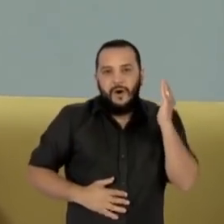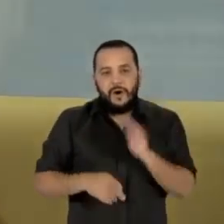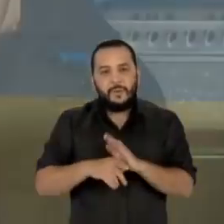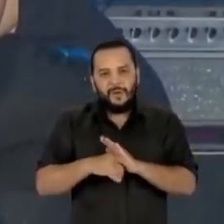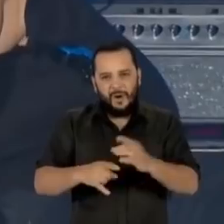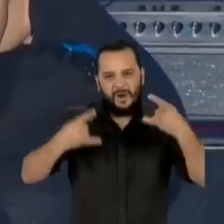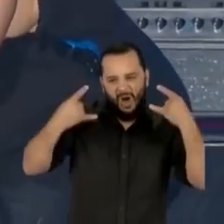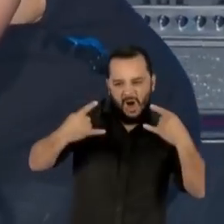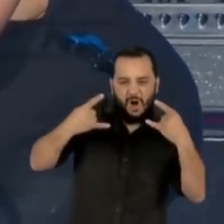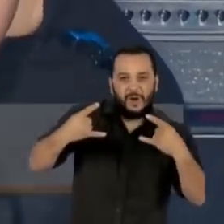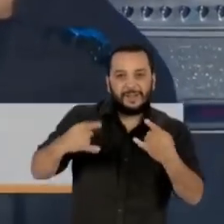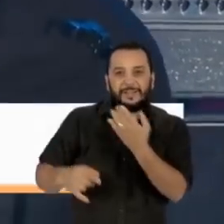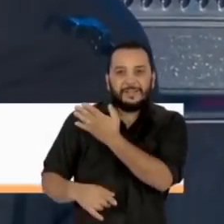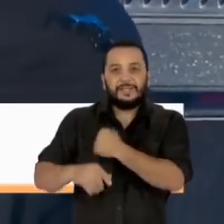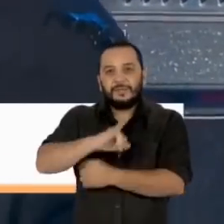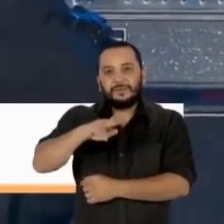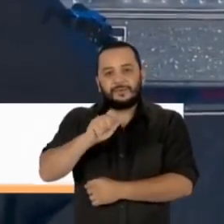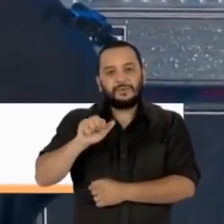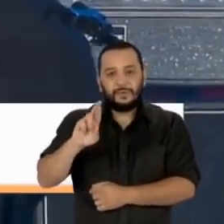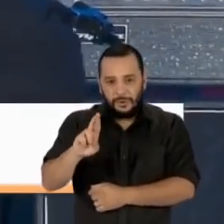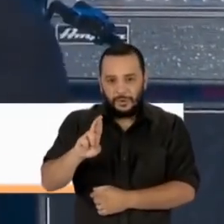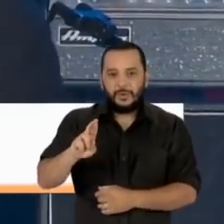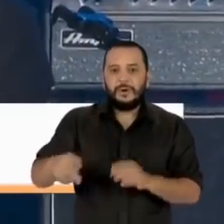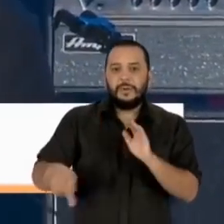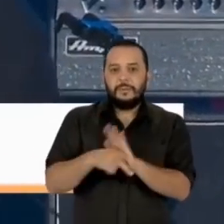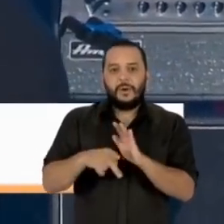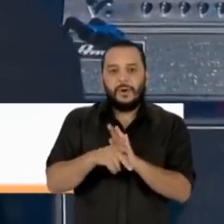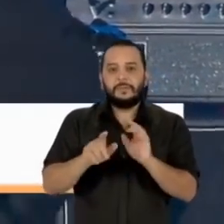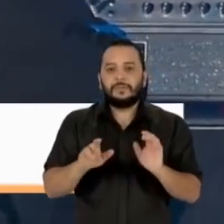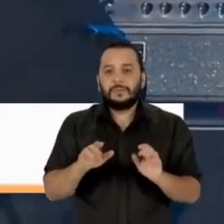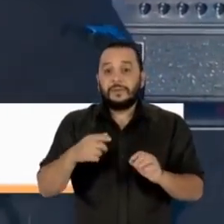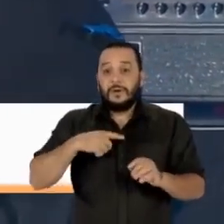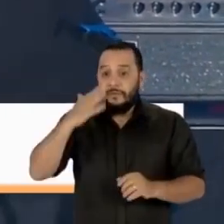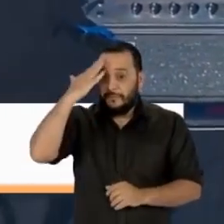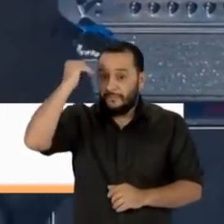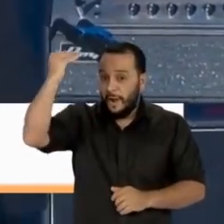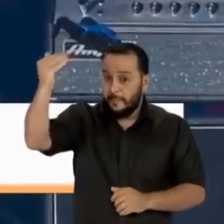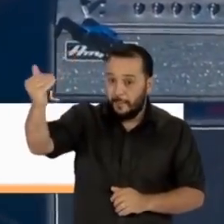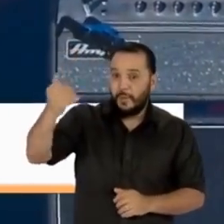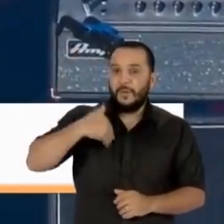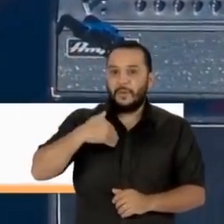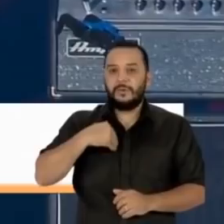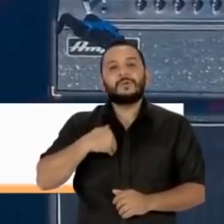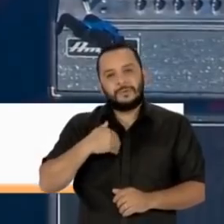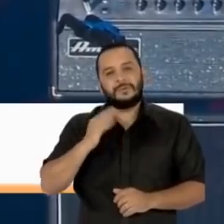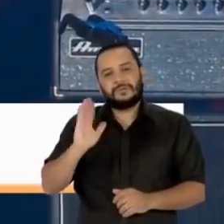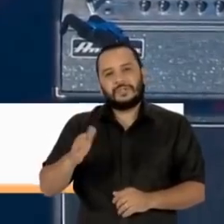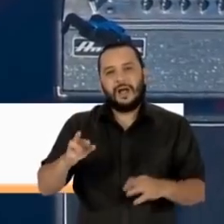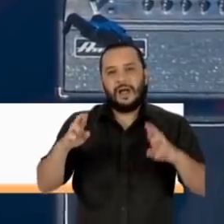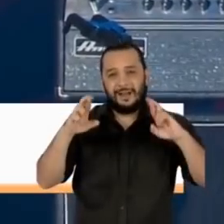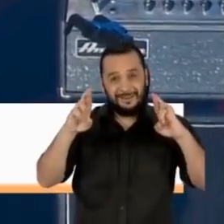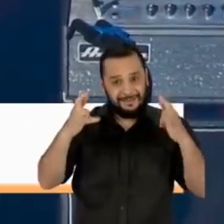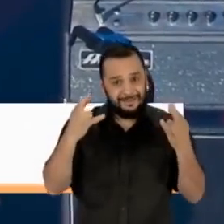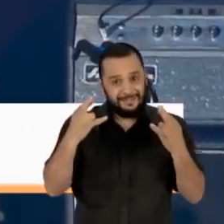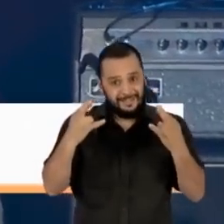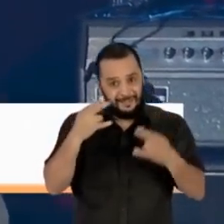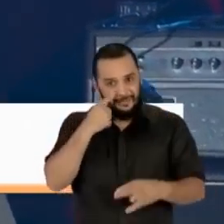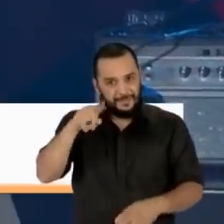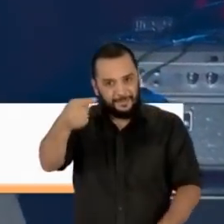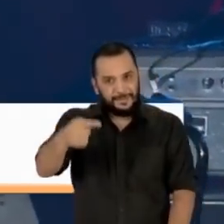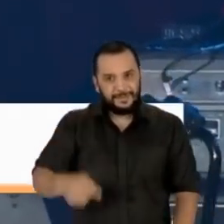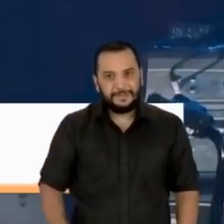irreverente o estilo de júnior bessa glover fez tanto sucesso que chegou aos palcos do rock in rio tem que falta